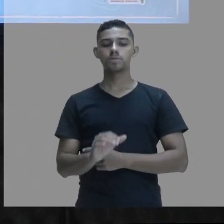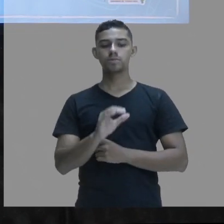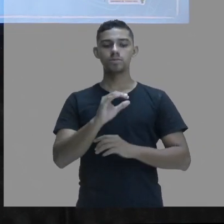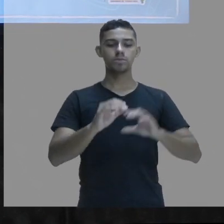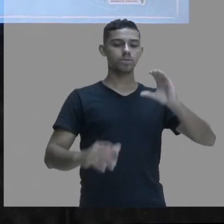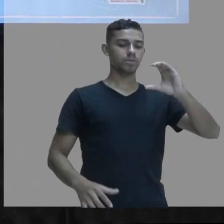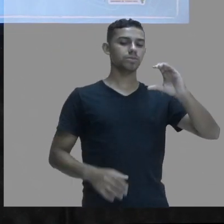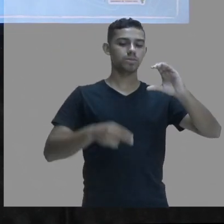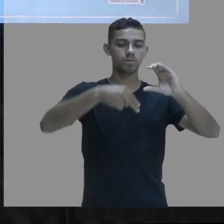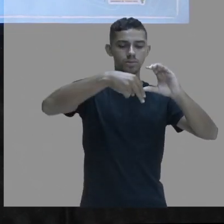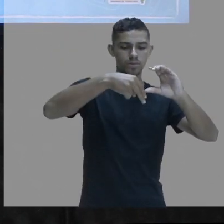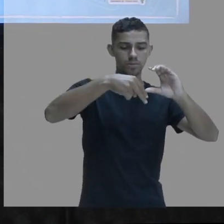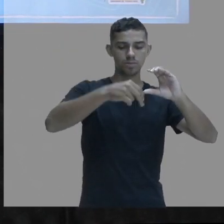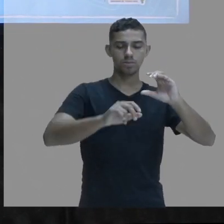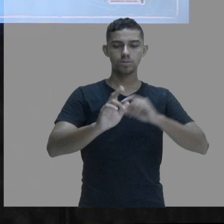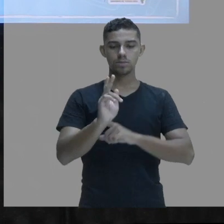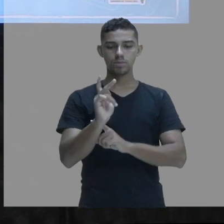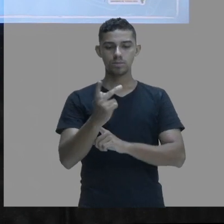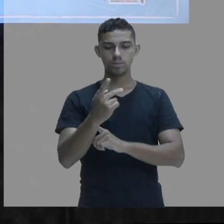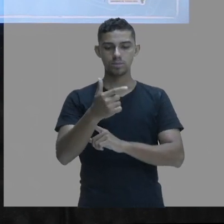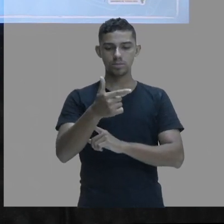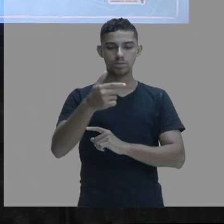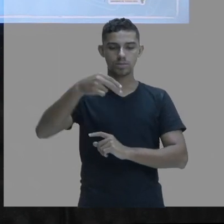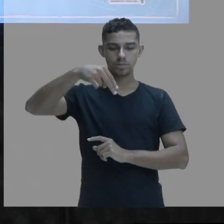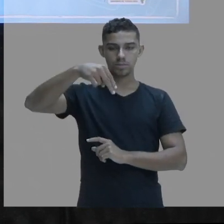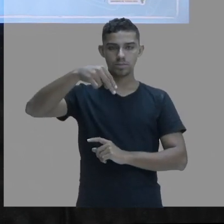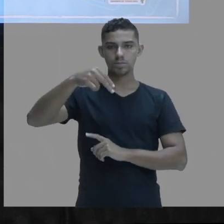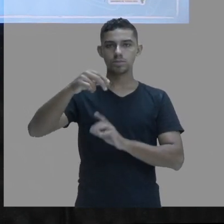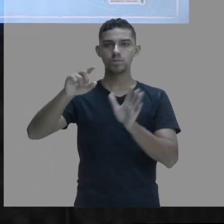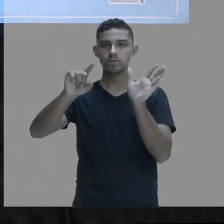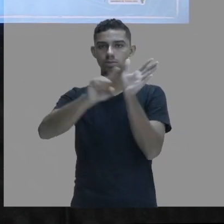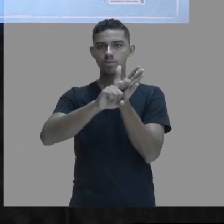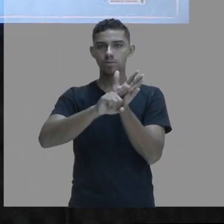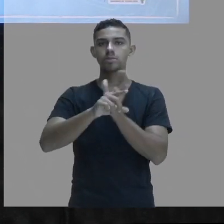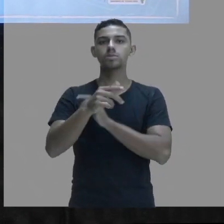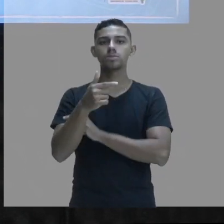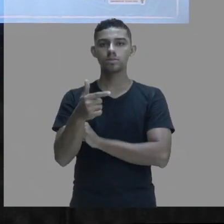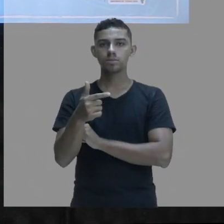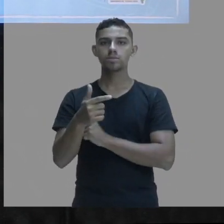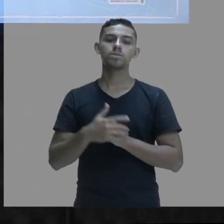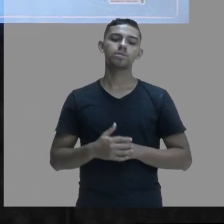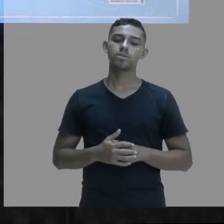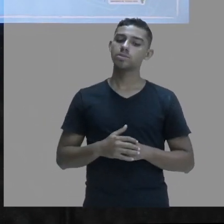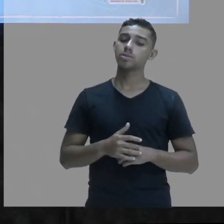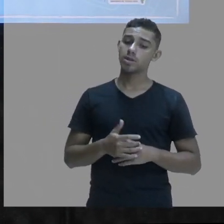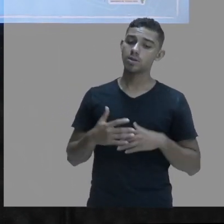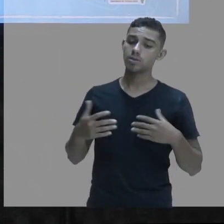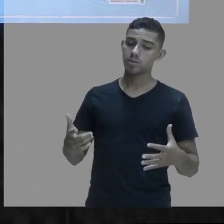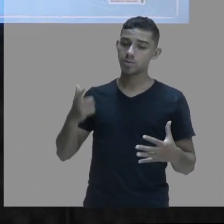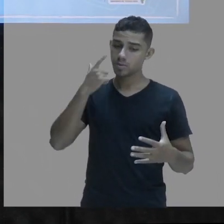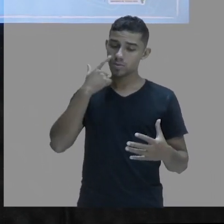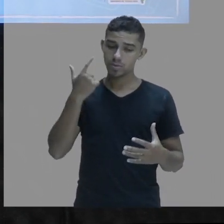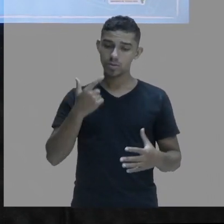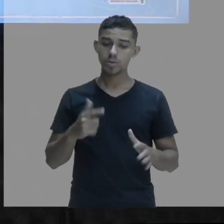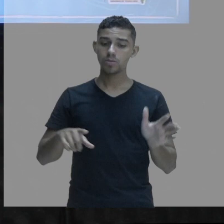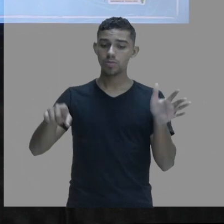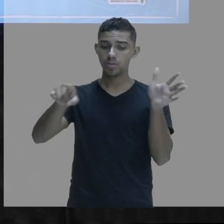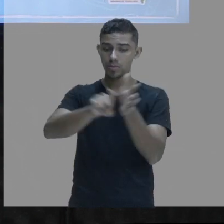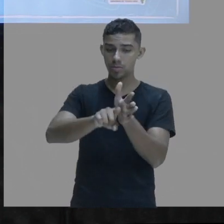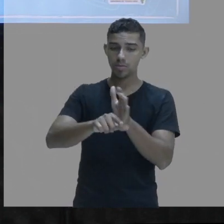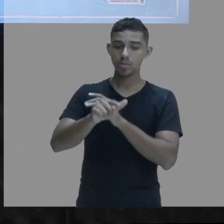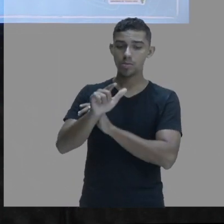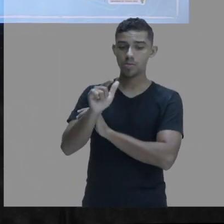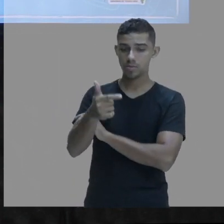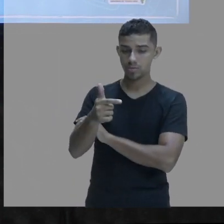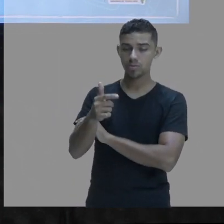CnH2n-2. Isto é, no caso dos alcinos, eu vou ter 2 hidrogênios a menos